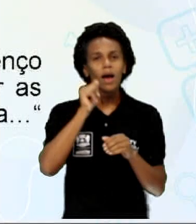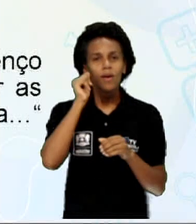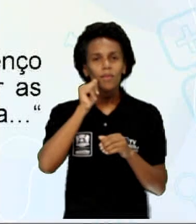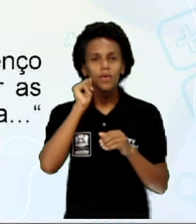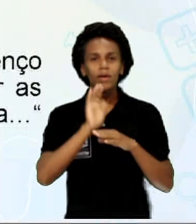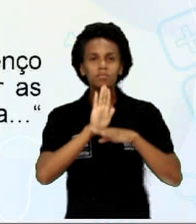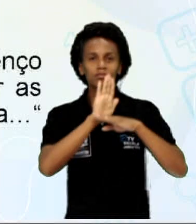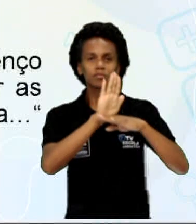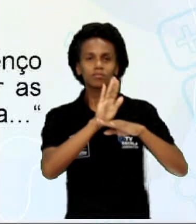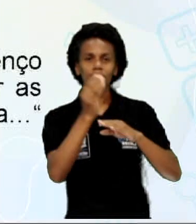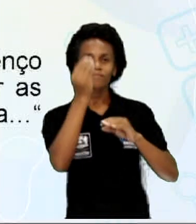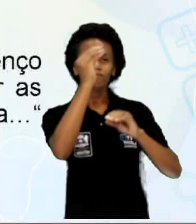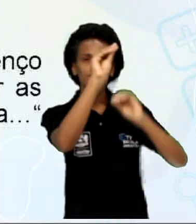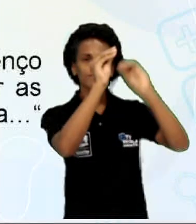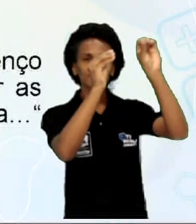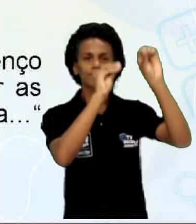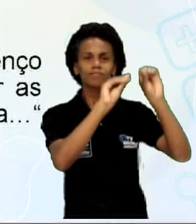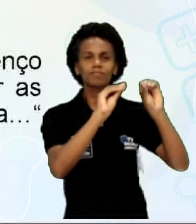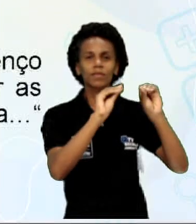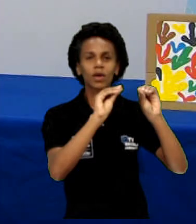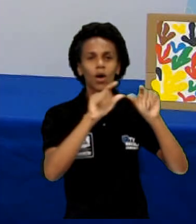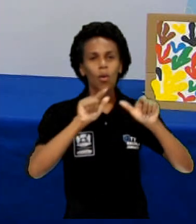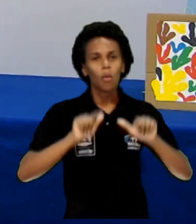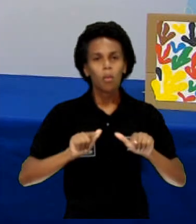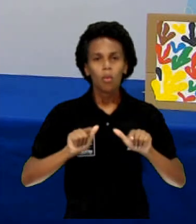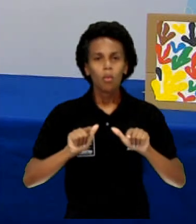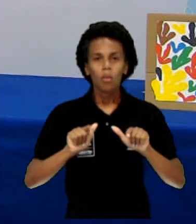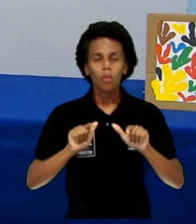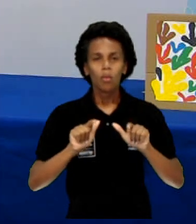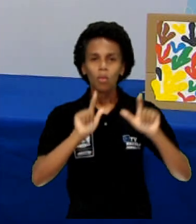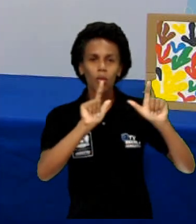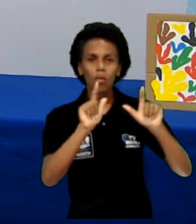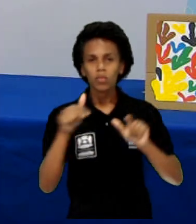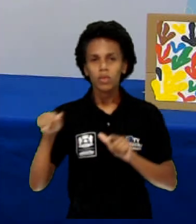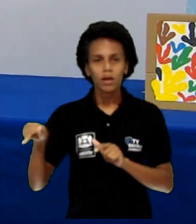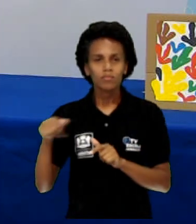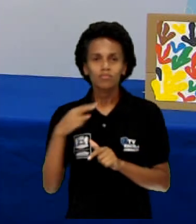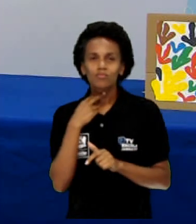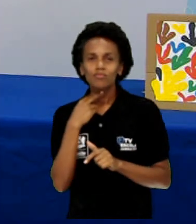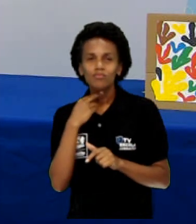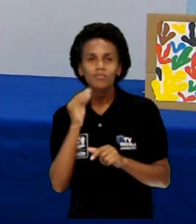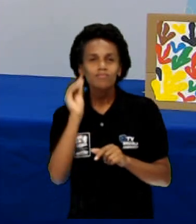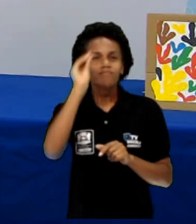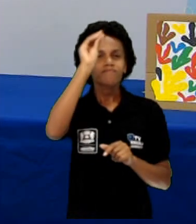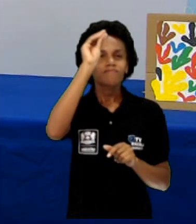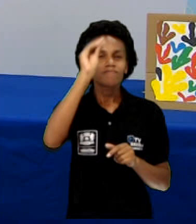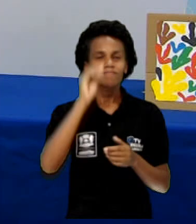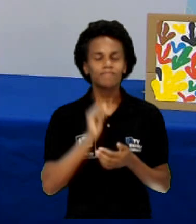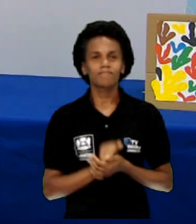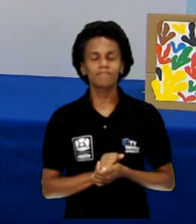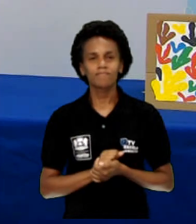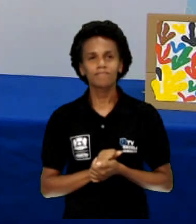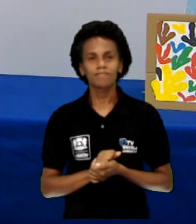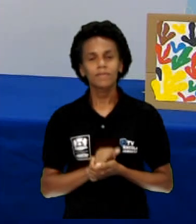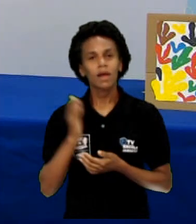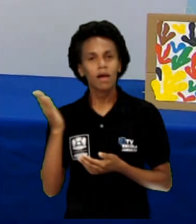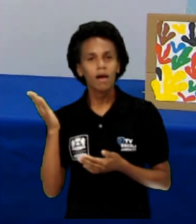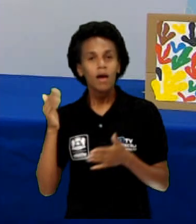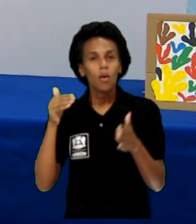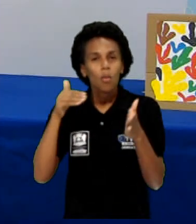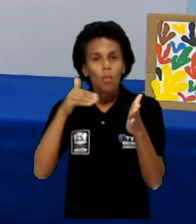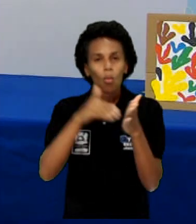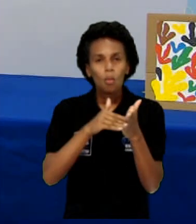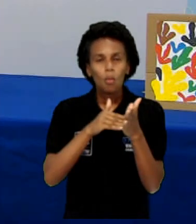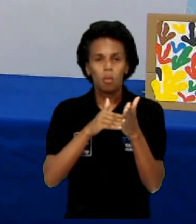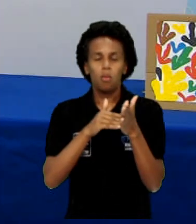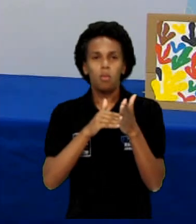nós vemos a tela dele, A Tristeza do Rei. Essa foi a última obra pintada por Matisse, em 1952, onde ele diz que é